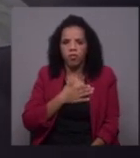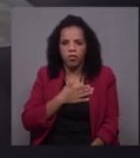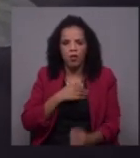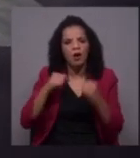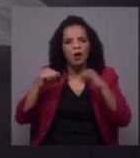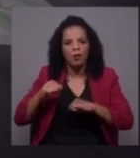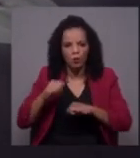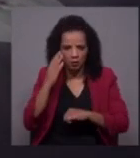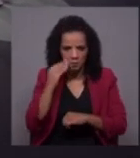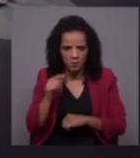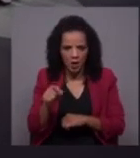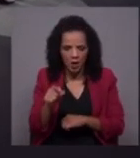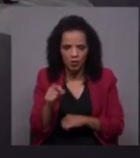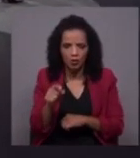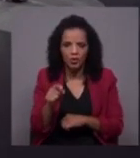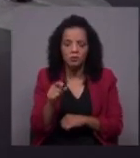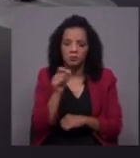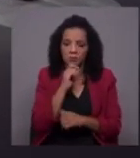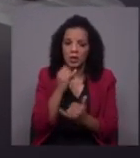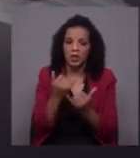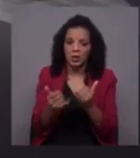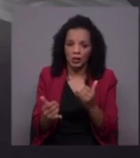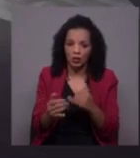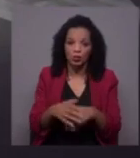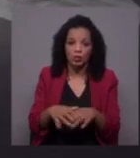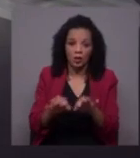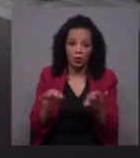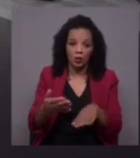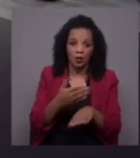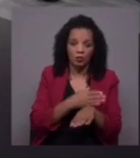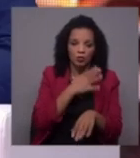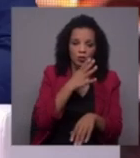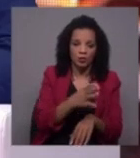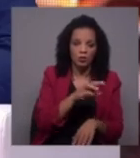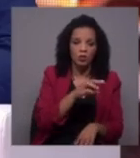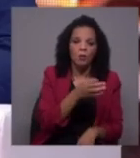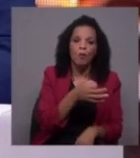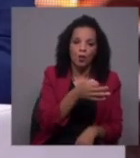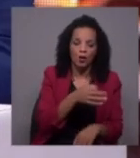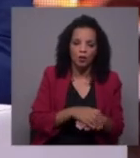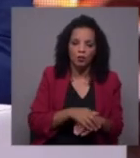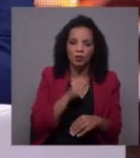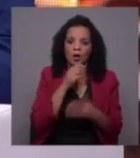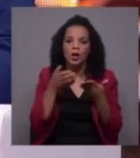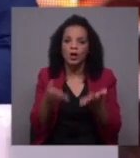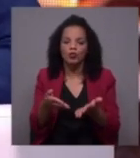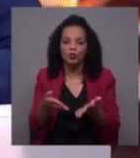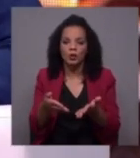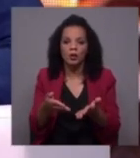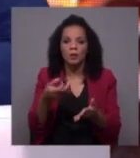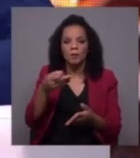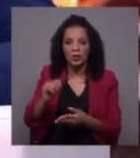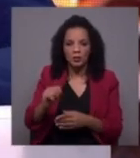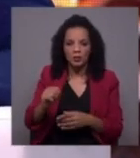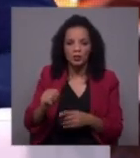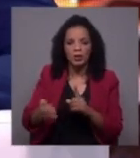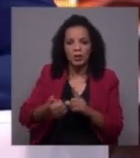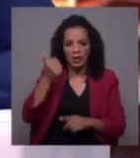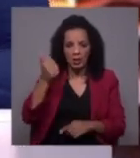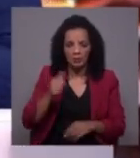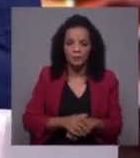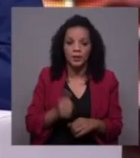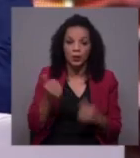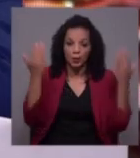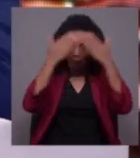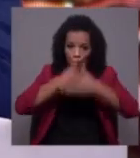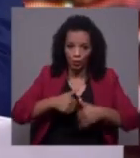que corre o risco, como Carlos Moedas já disse, de ajudar a uma vitória do Partido Socialista? Olá, muito boa